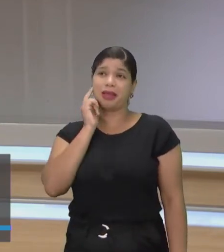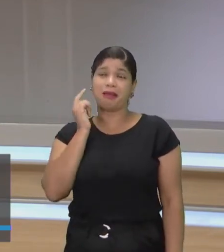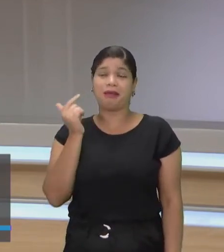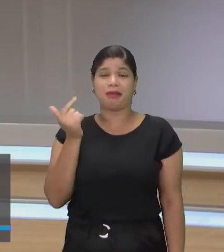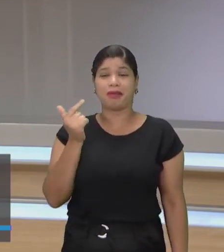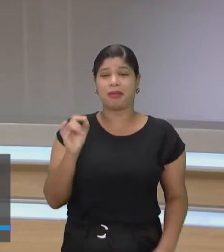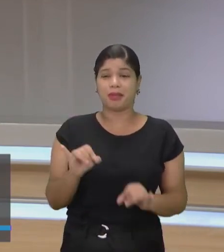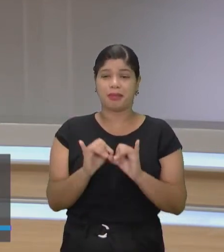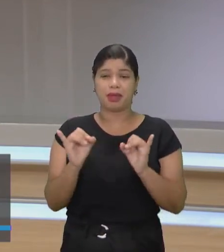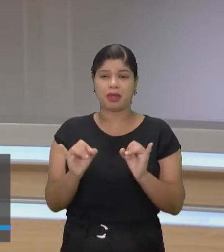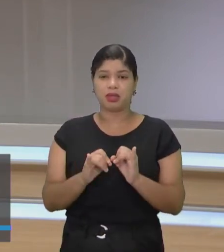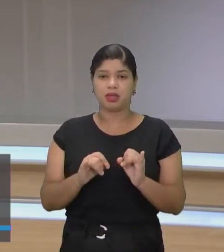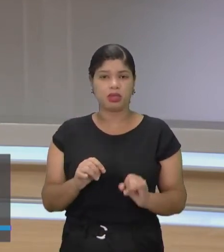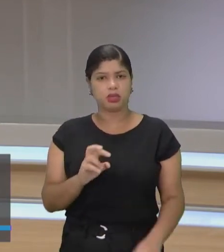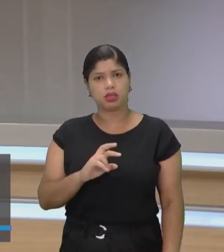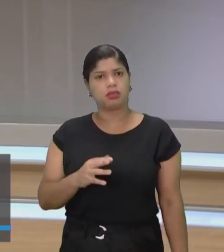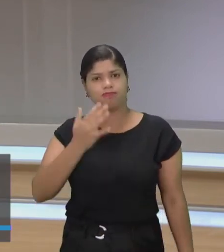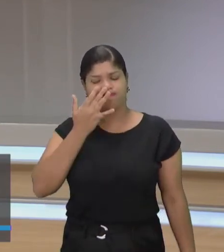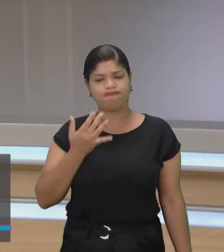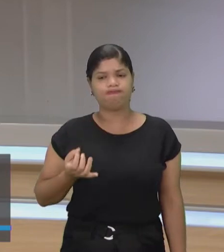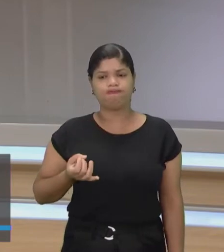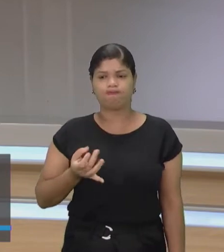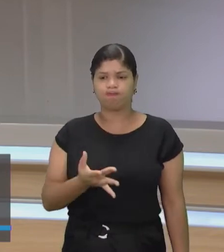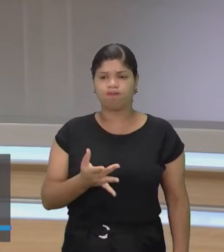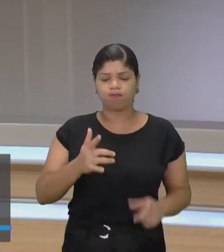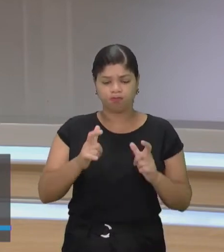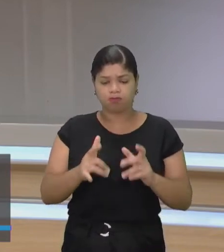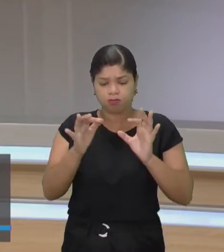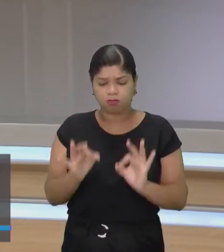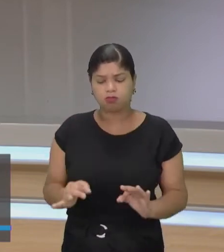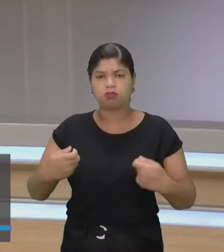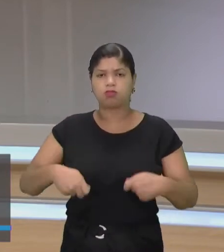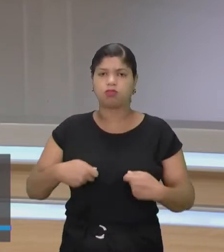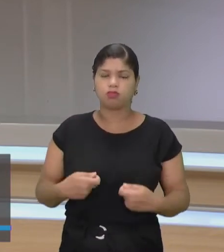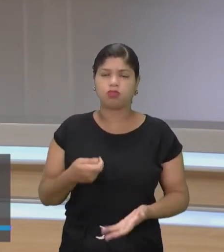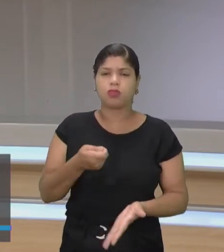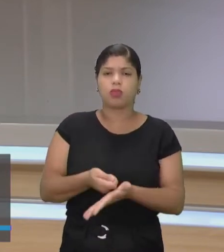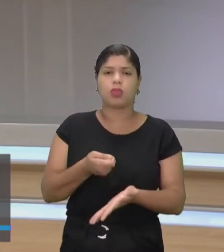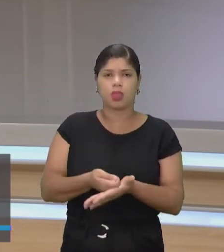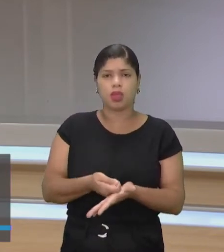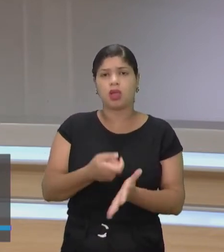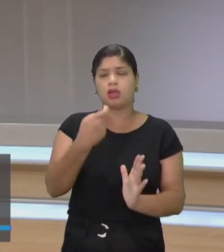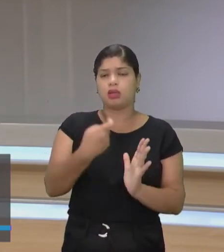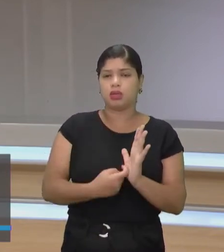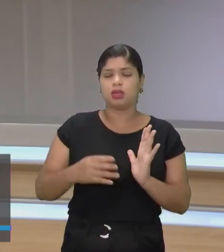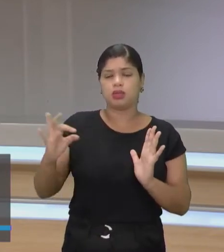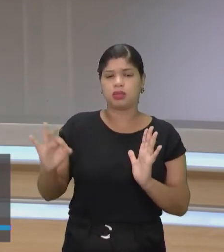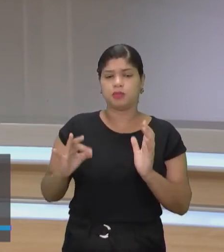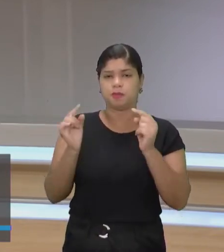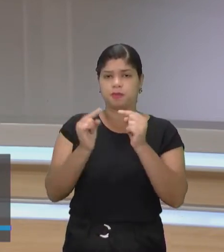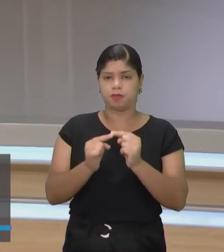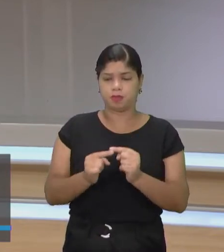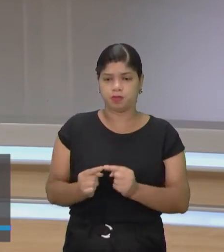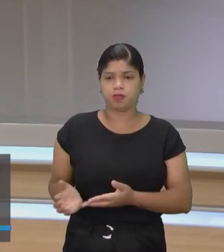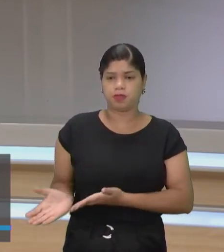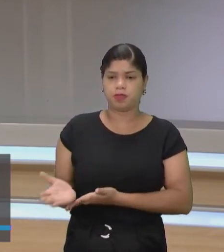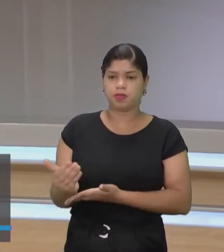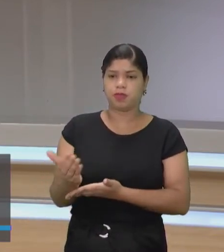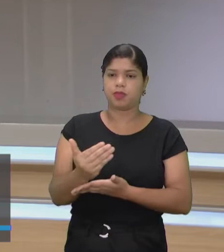ter feito o descarte correto e essa taxa é exatamente para isso, para conseguir coletar, para conseguir